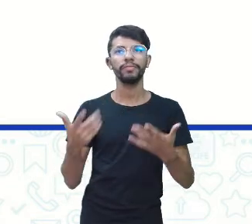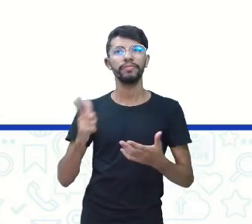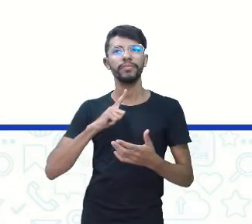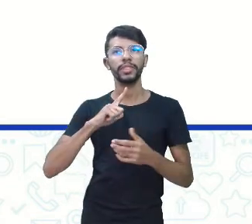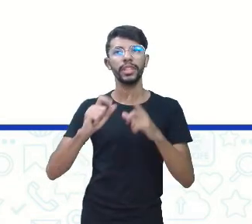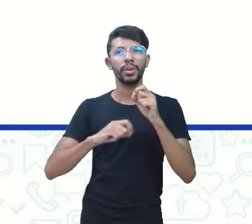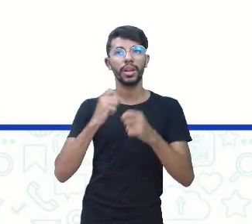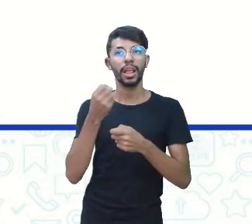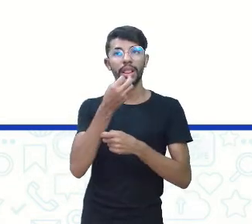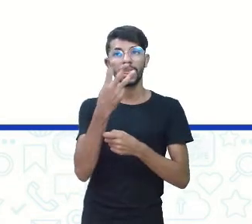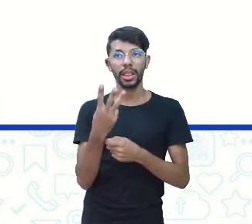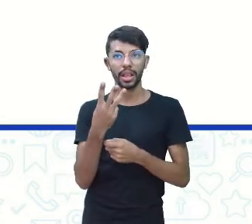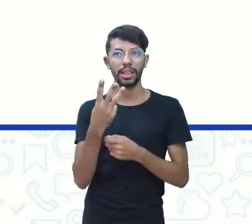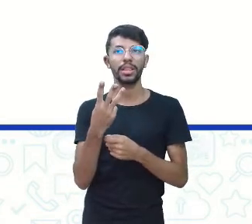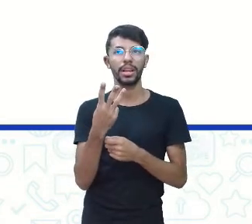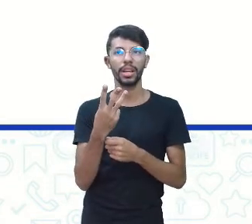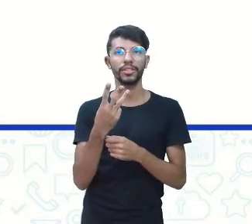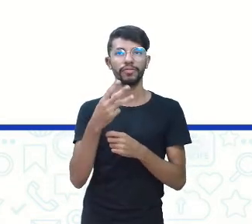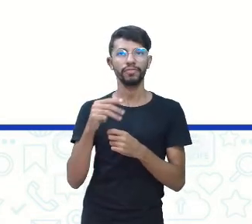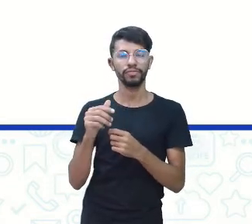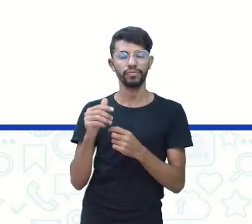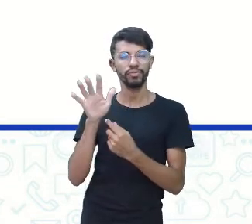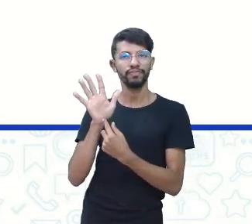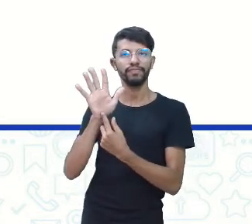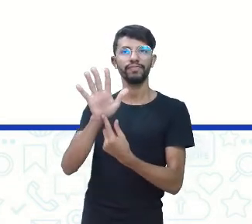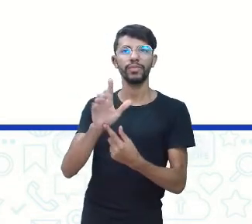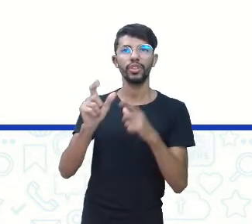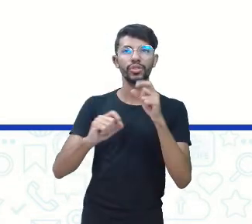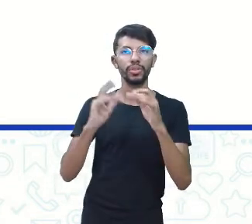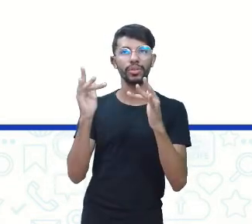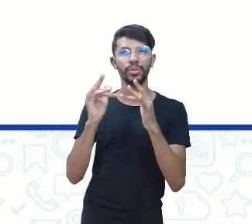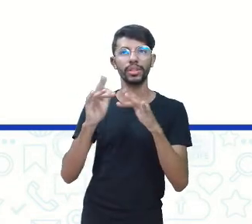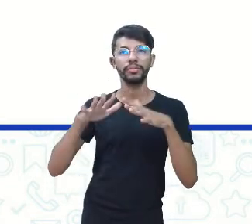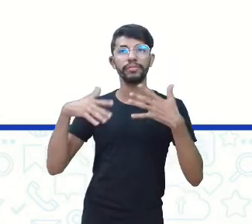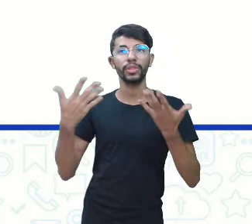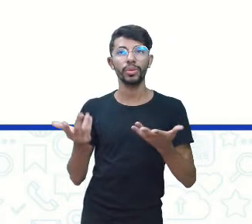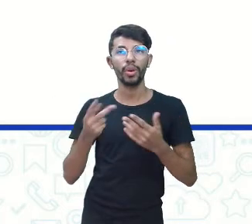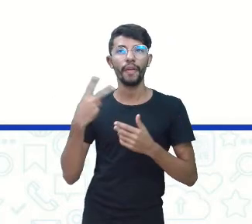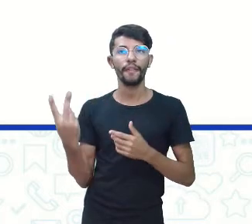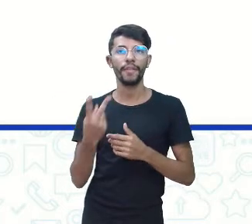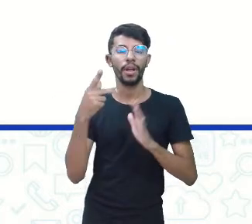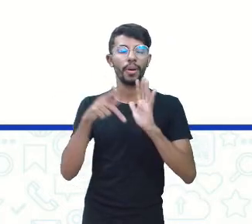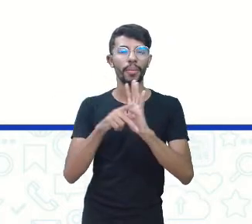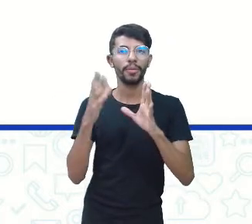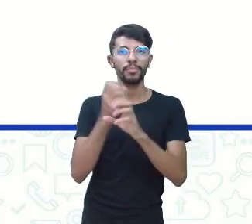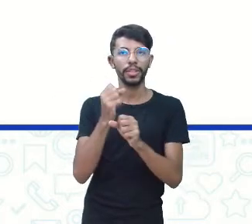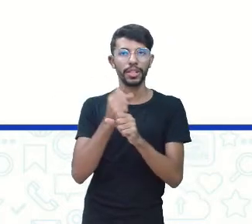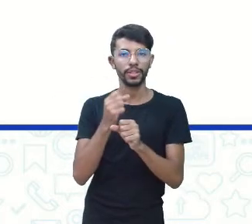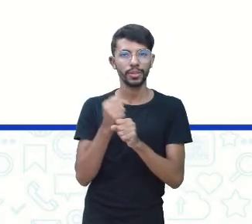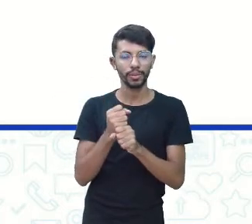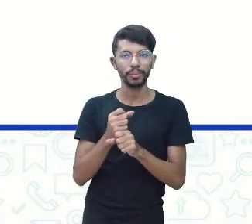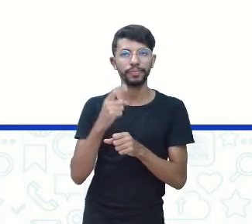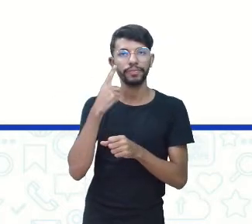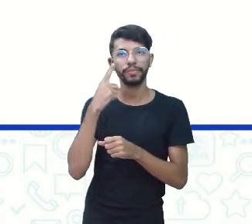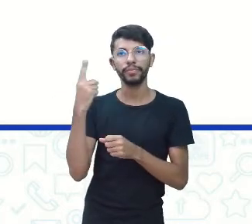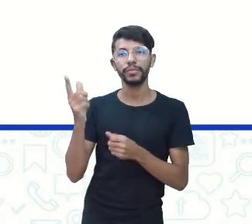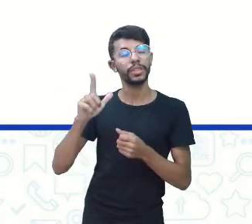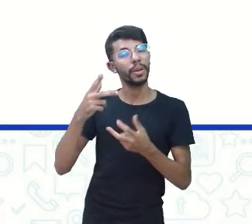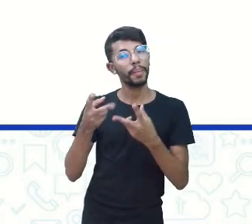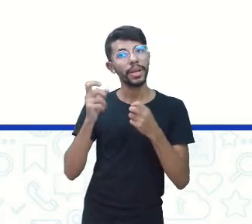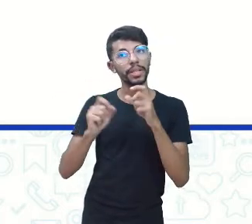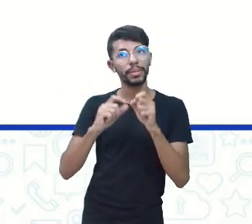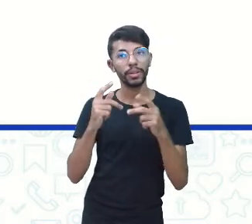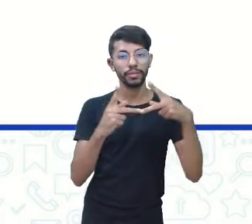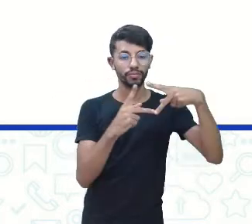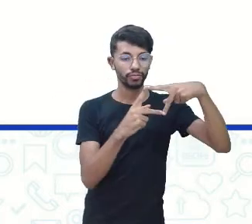da soma dessas faces? Então, a gente está observando aí que os dadinhos estão um encostadinhos nos outros e ele pede que a